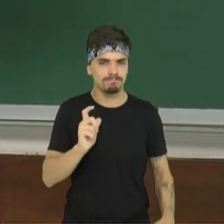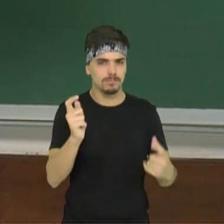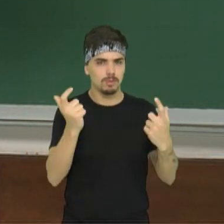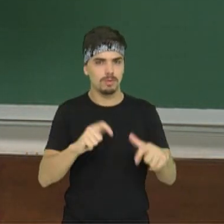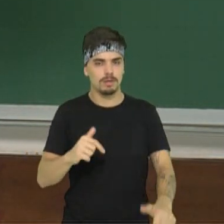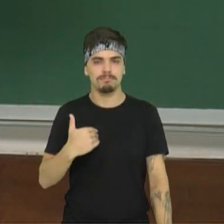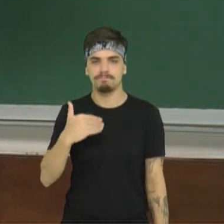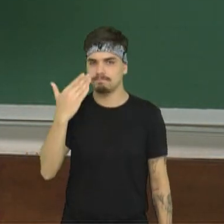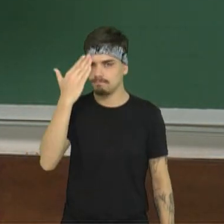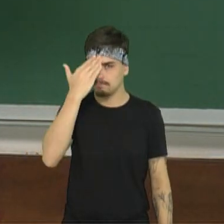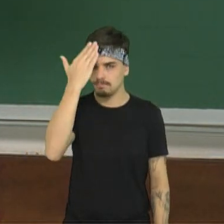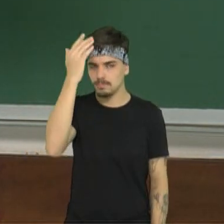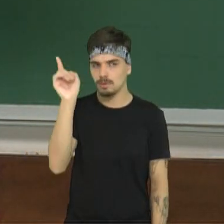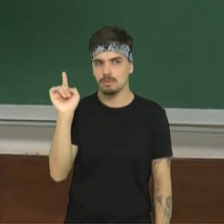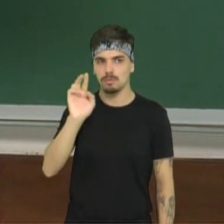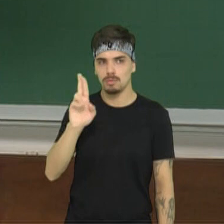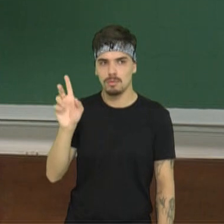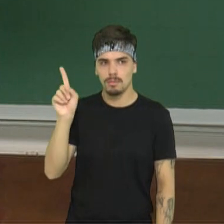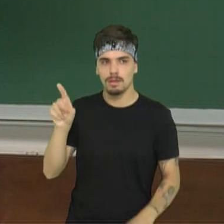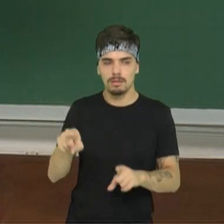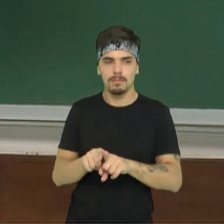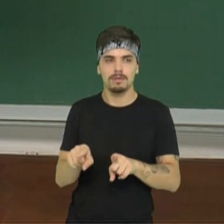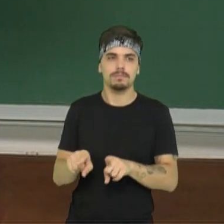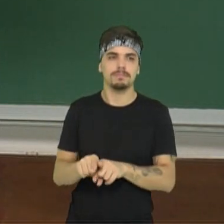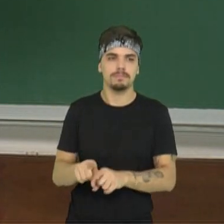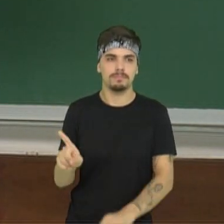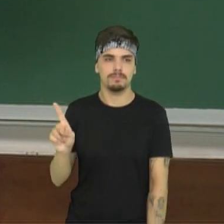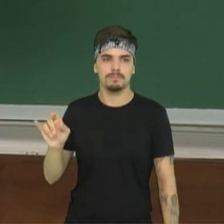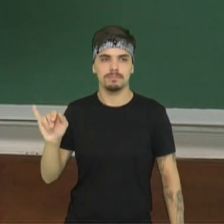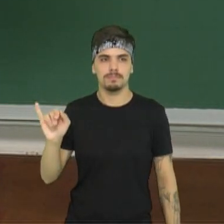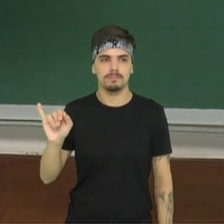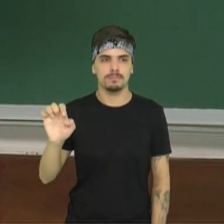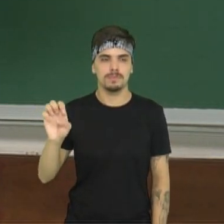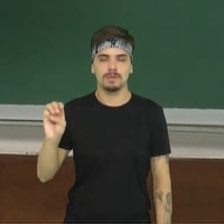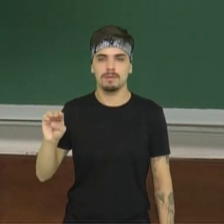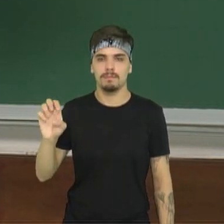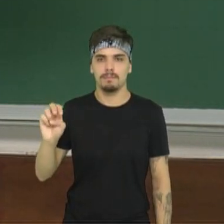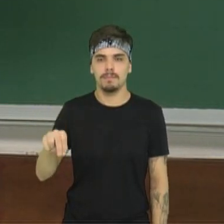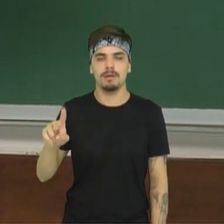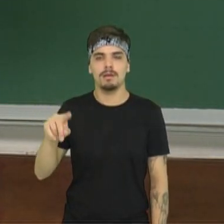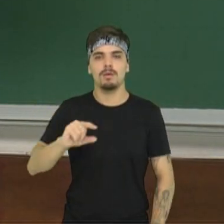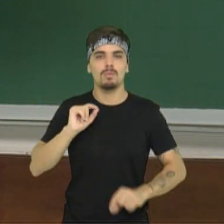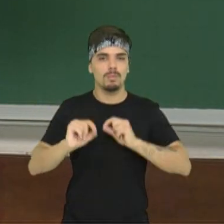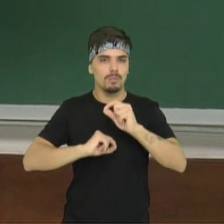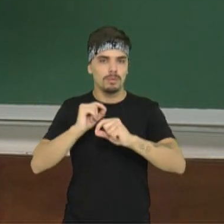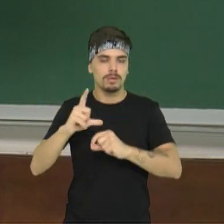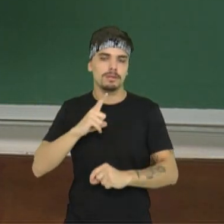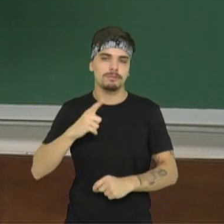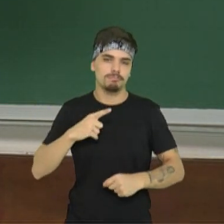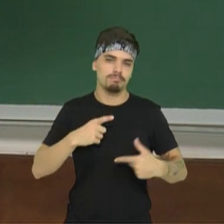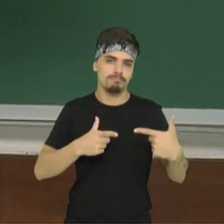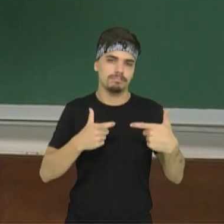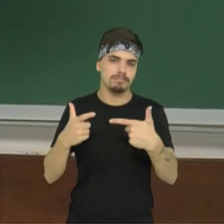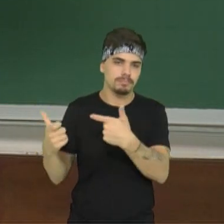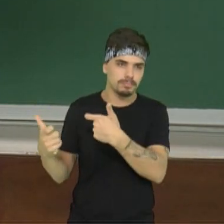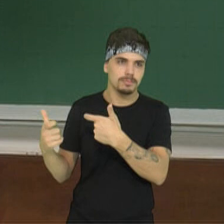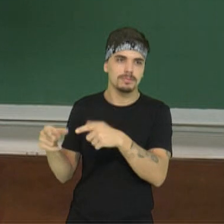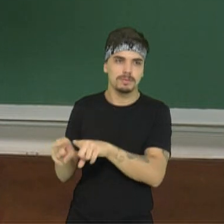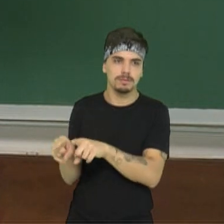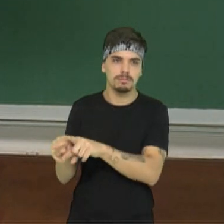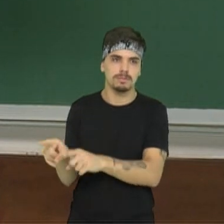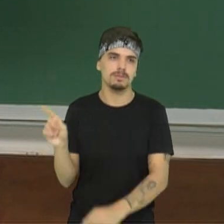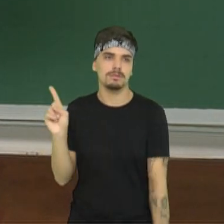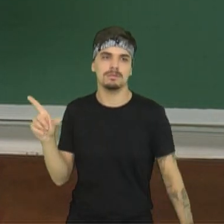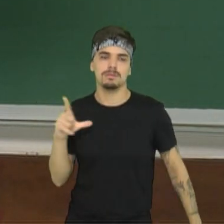Dubai, um país pequenino, mas olha só, gigantesco, e o Iêmen, que passa por conflitos armados.